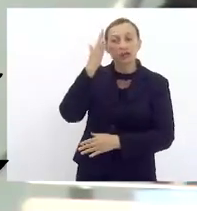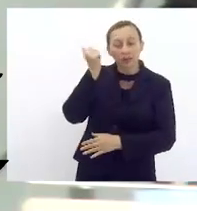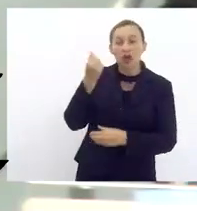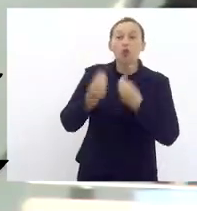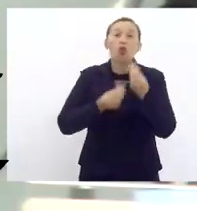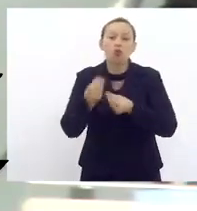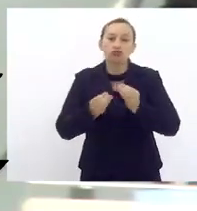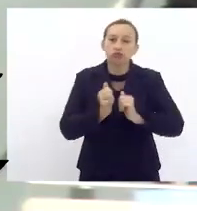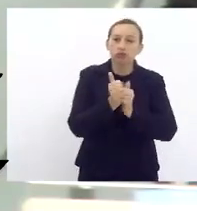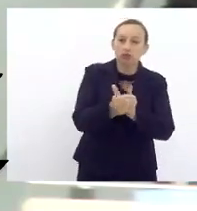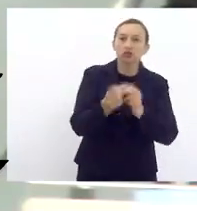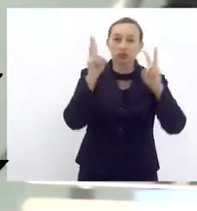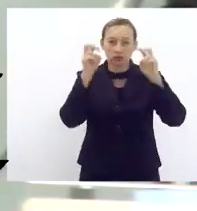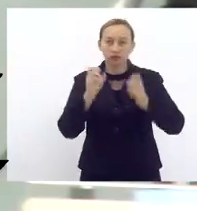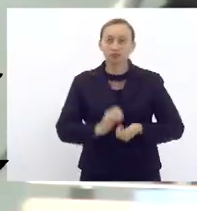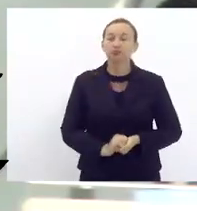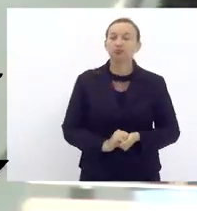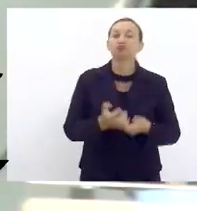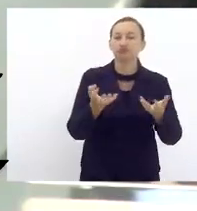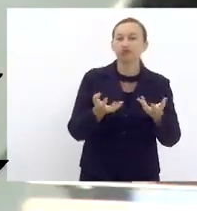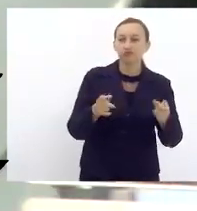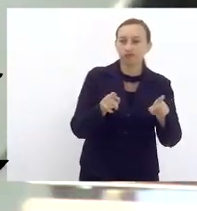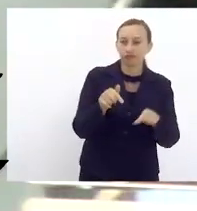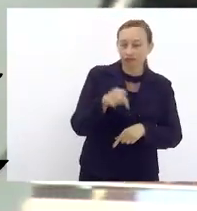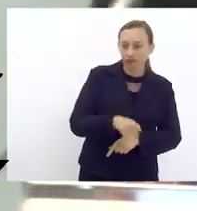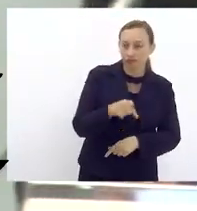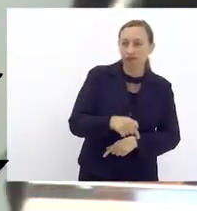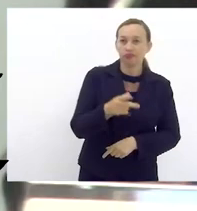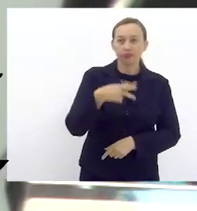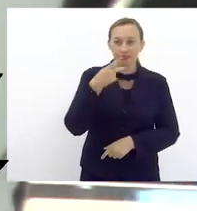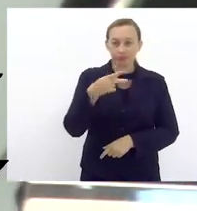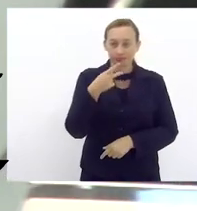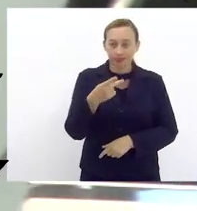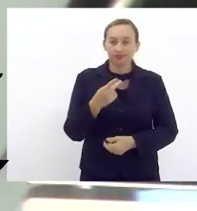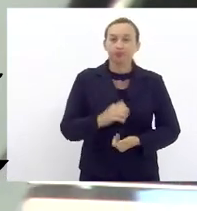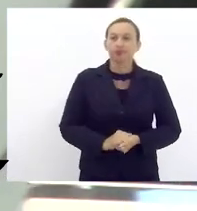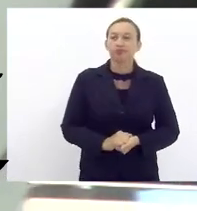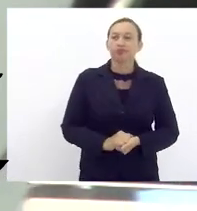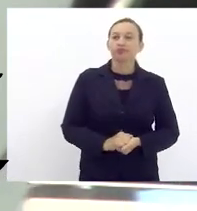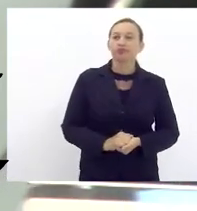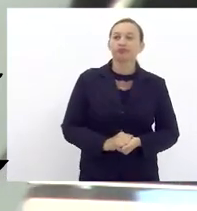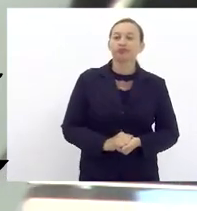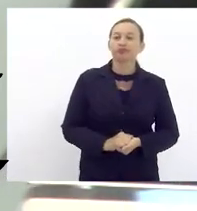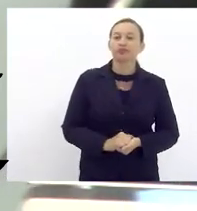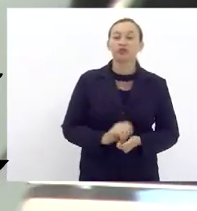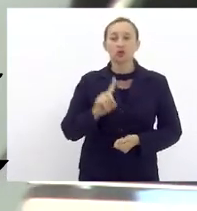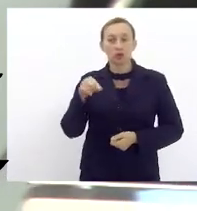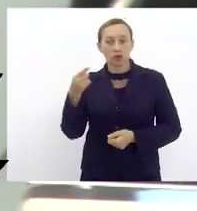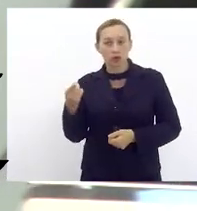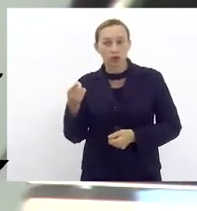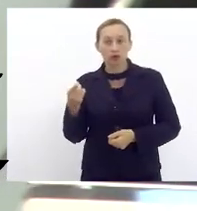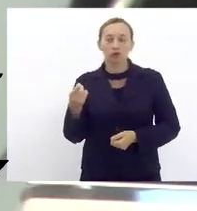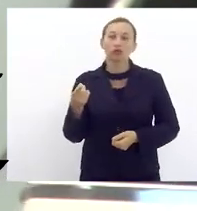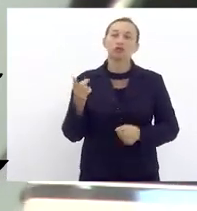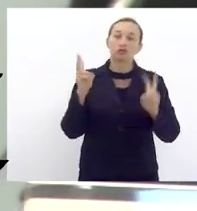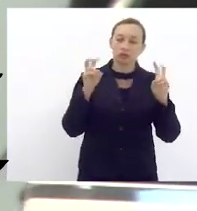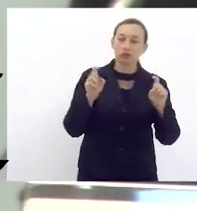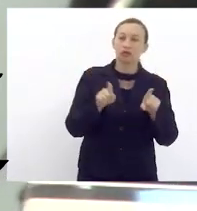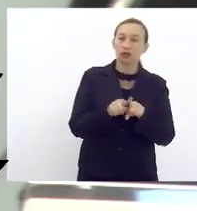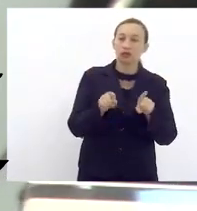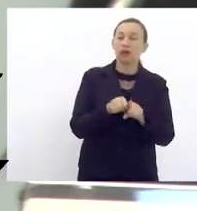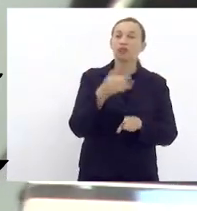conduzido quero aqui partir logo para para questão das demais proposições e